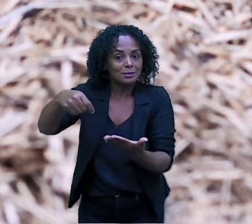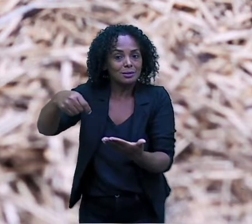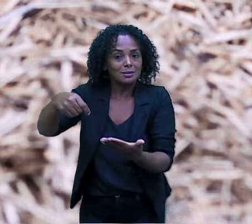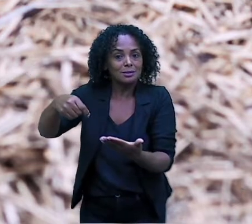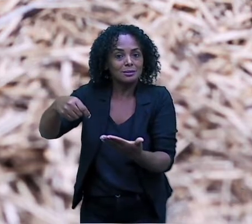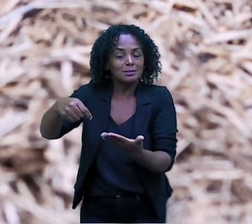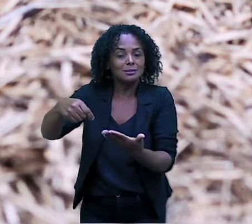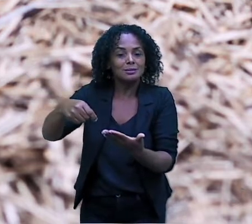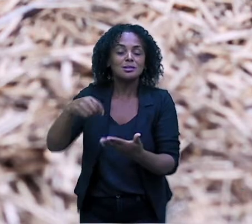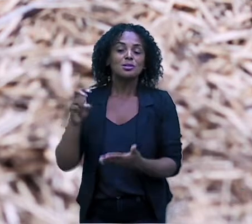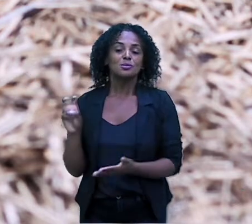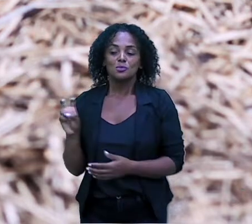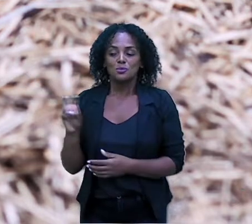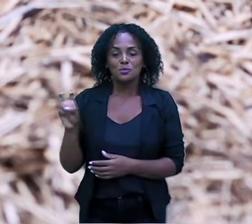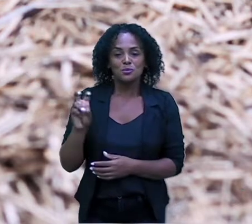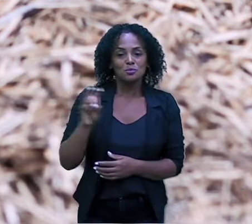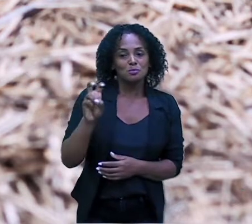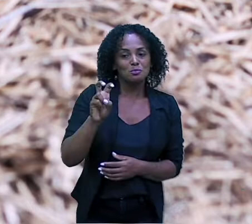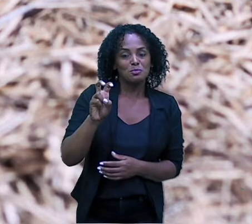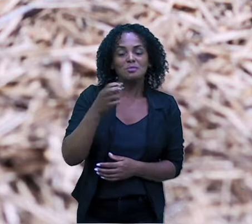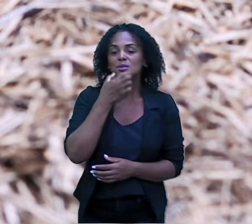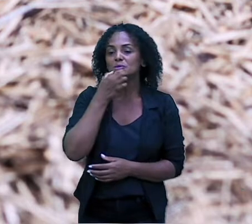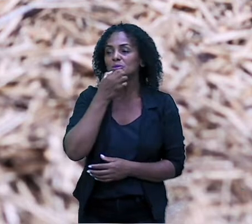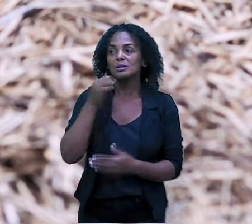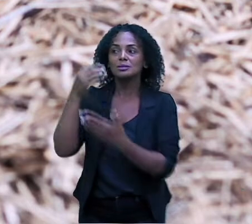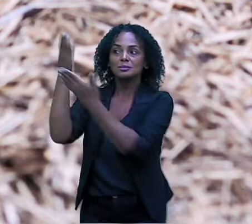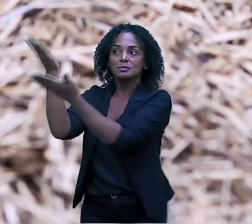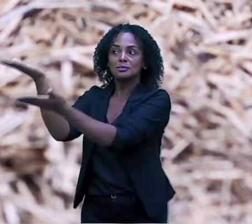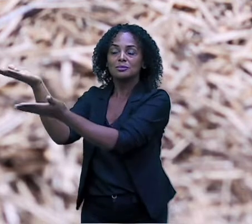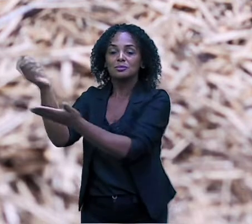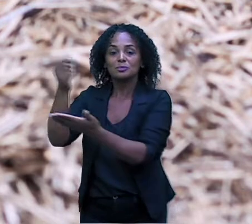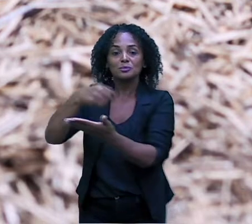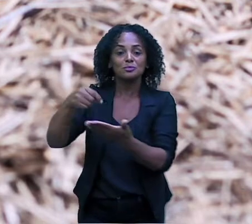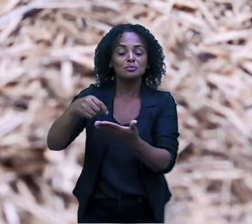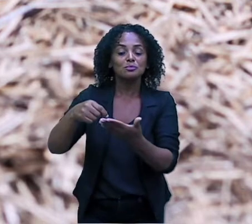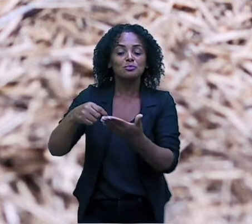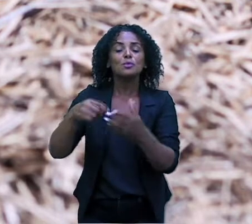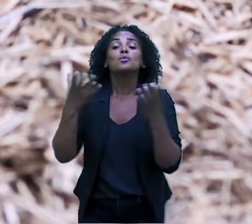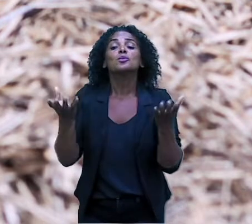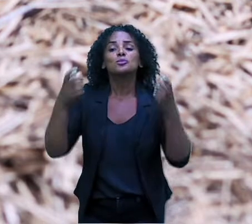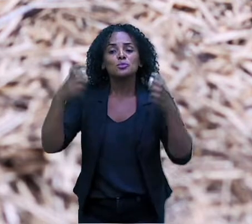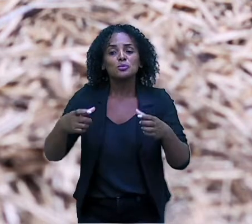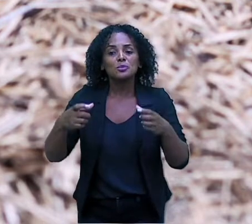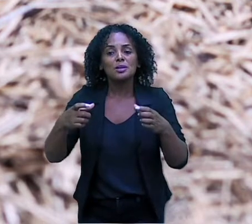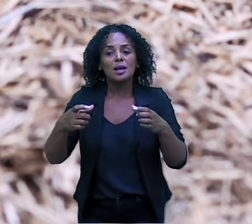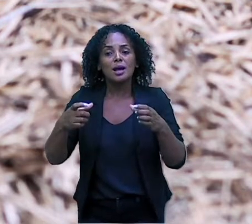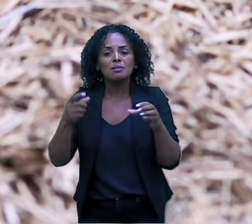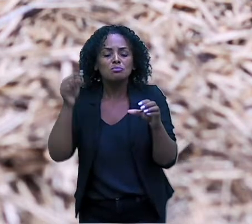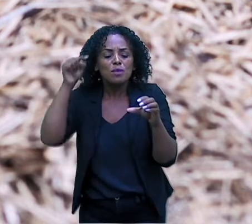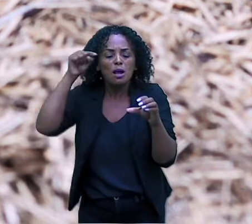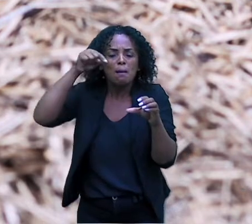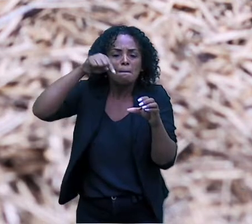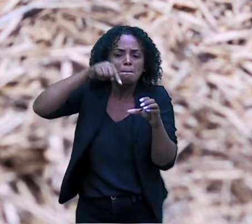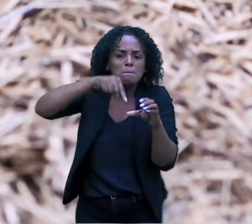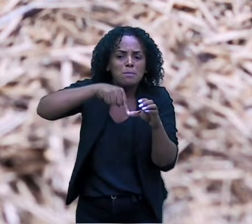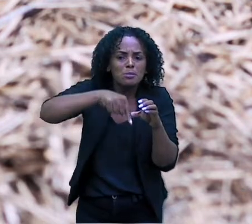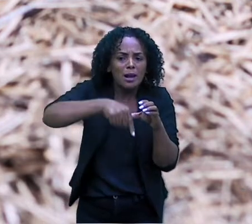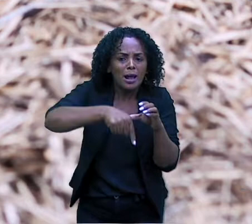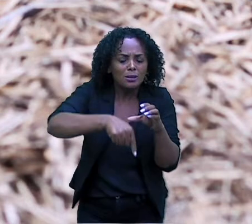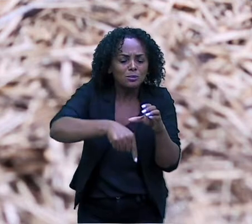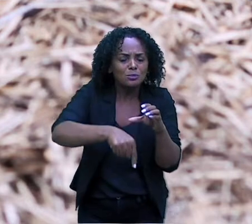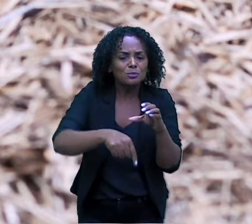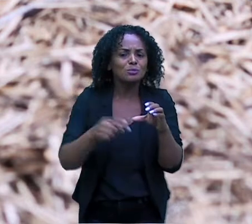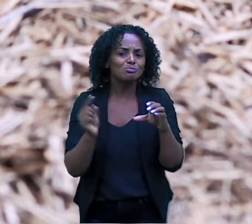Snake. Snake. Snake. Mora no buraco. Ruo. Ruo. Ruo.